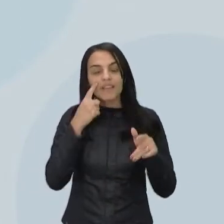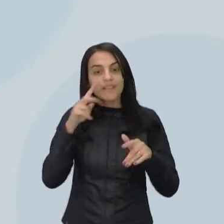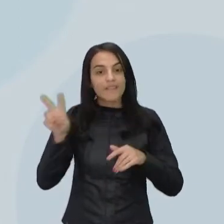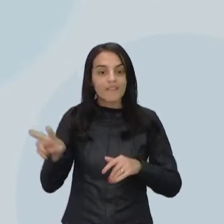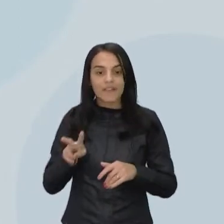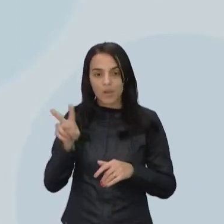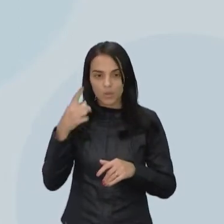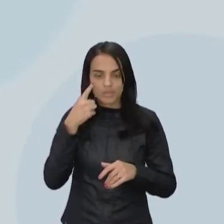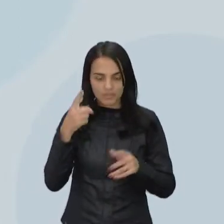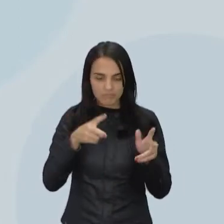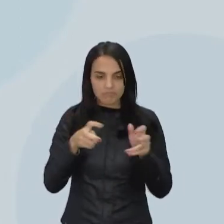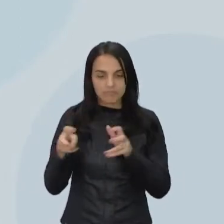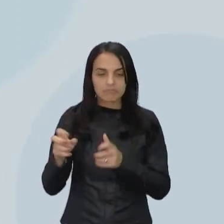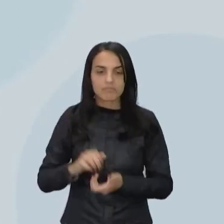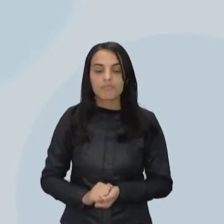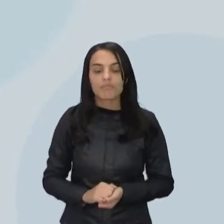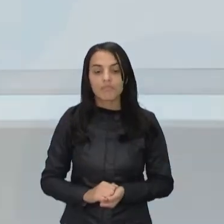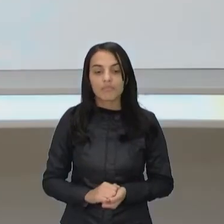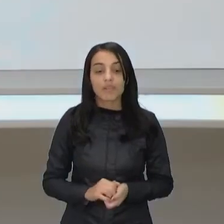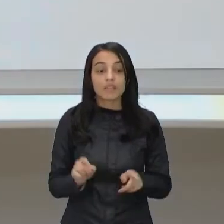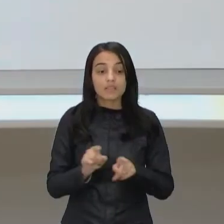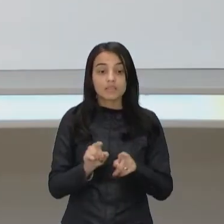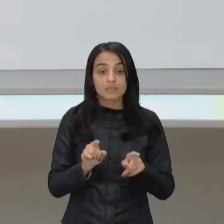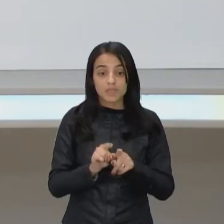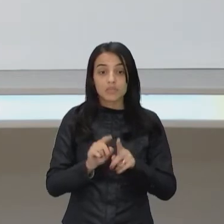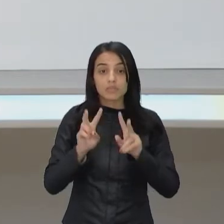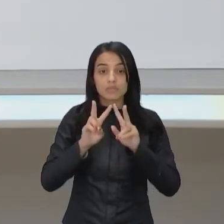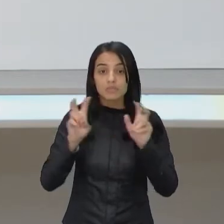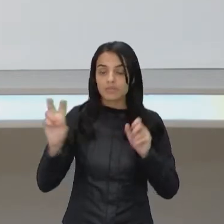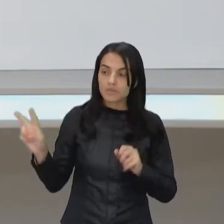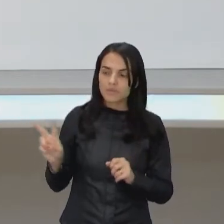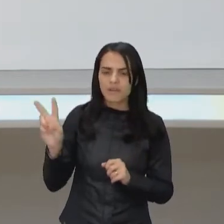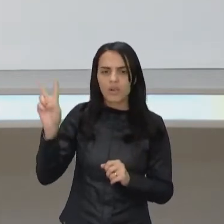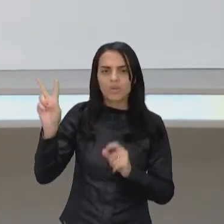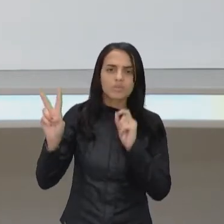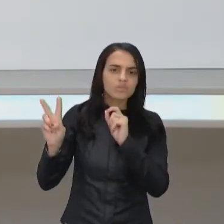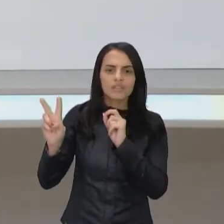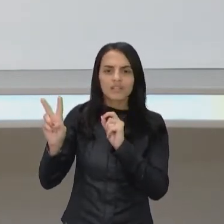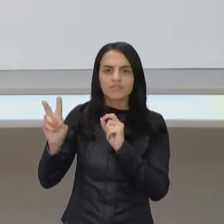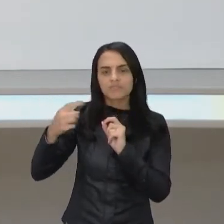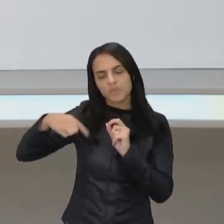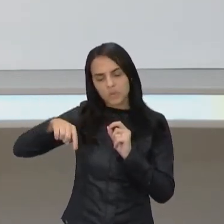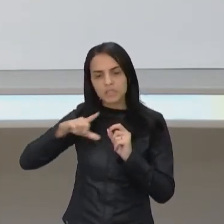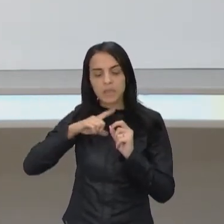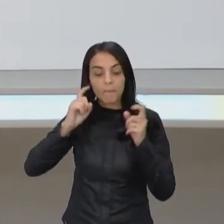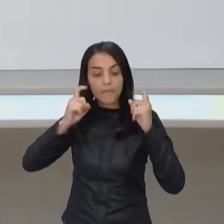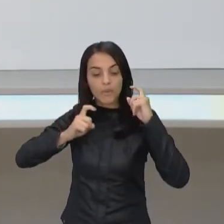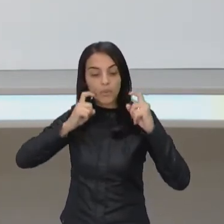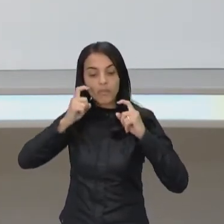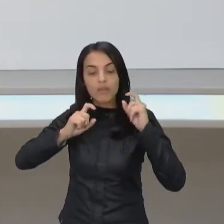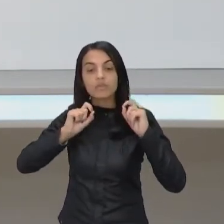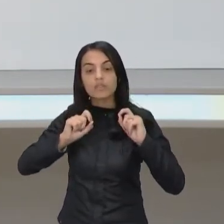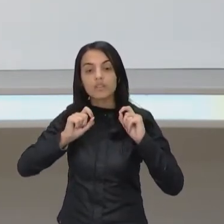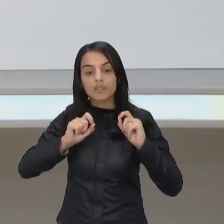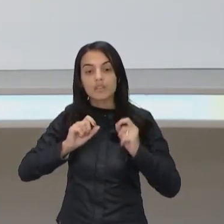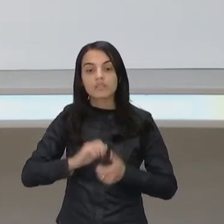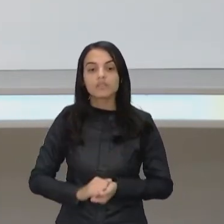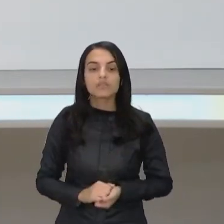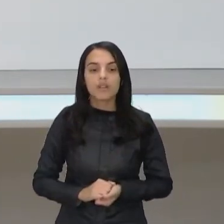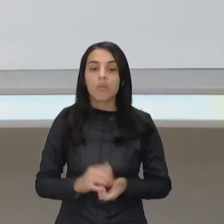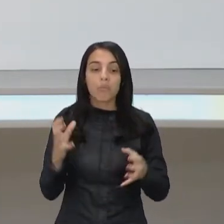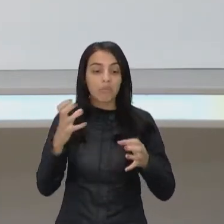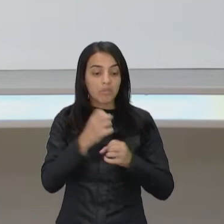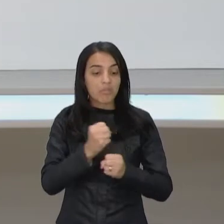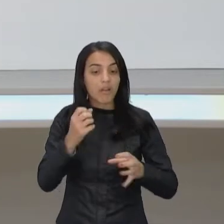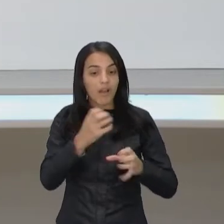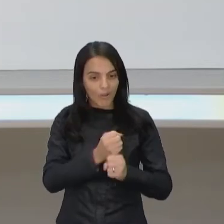a considerar. Mas aí nessa questão dos valores a considerar, a gente está preocupado basicamente com aqueles cálculos que